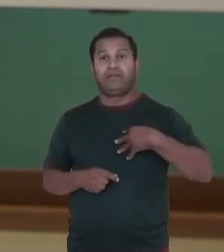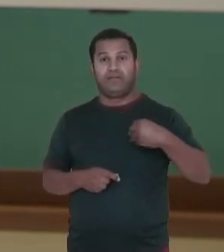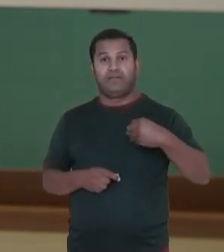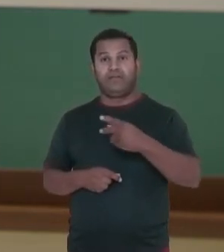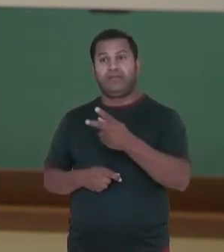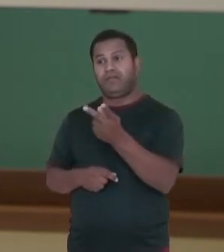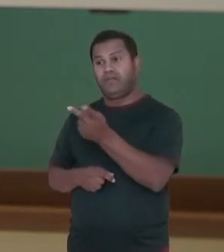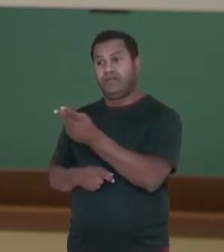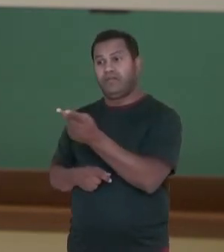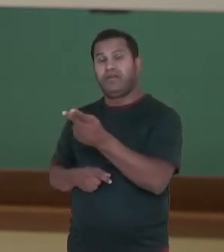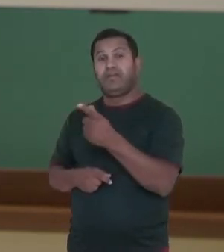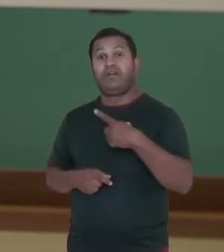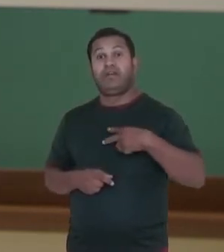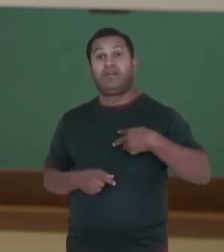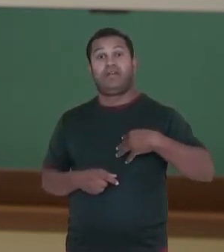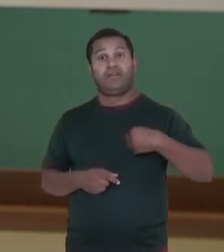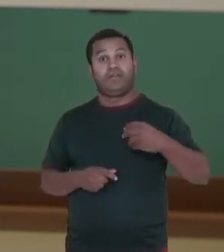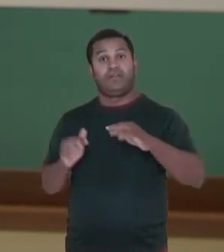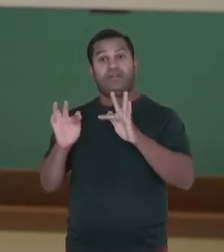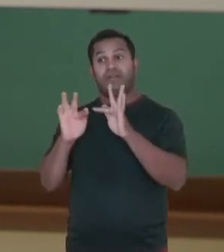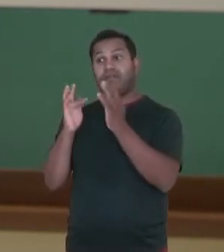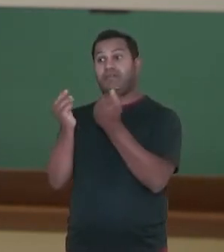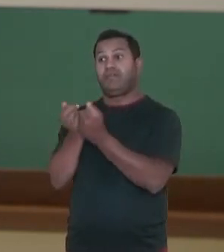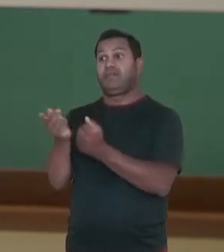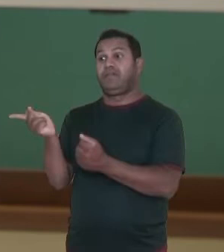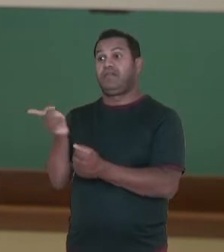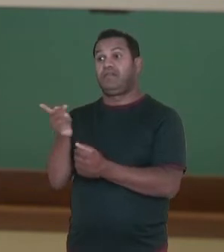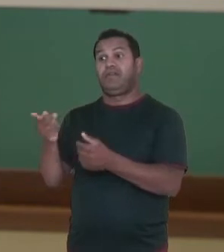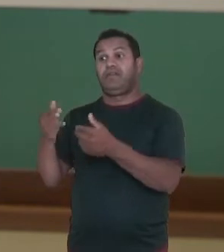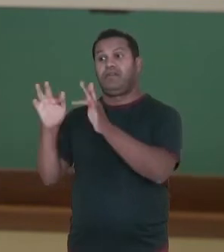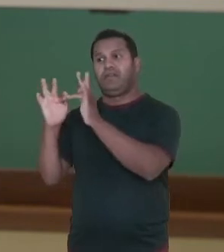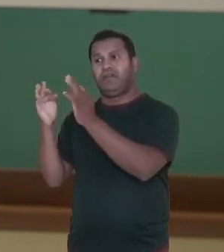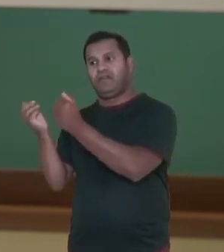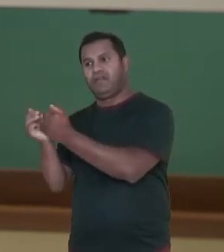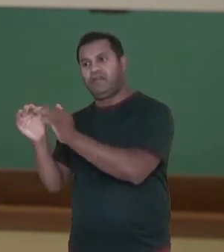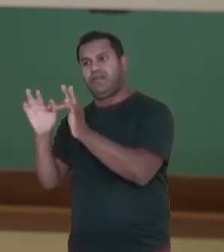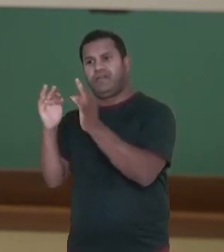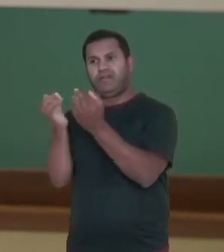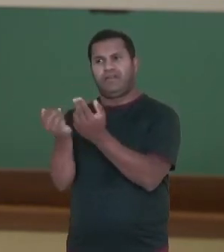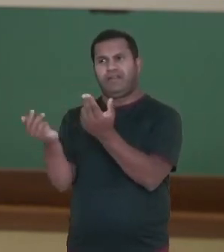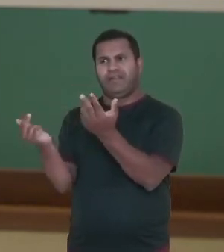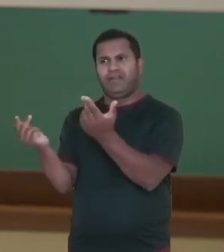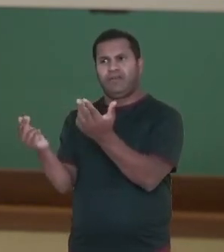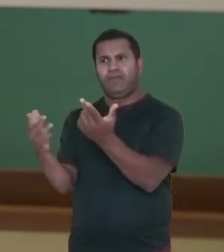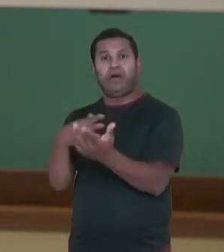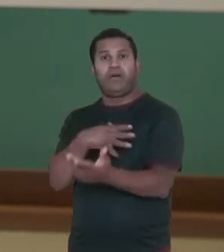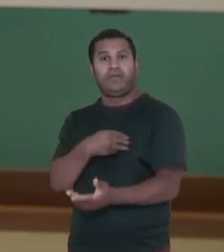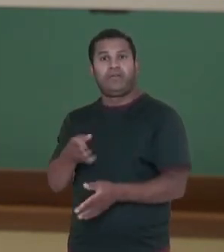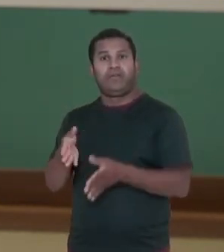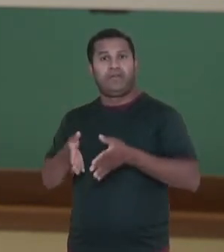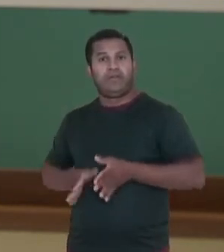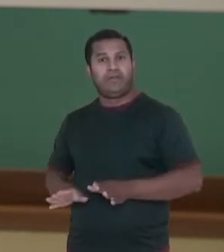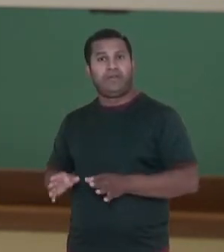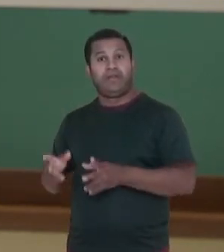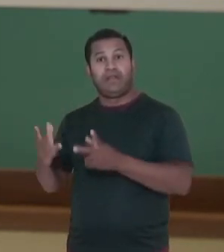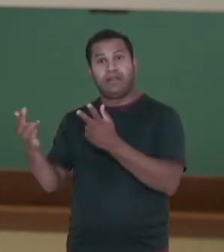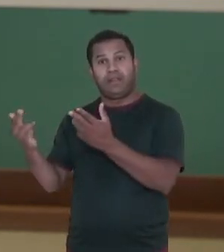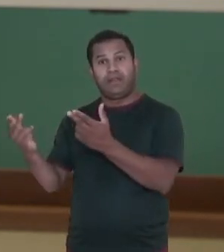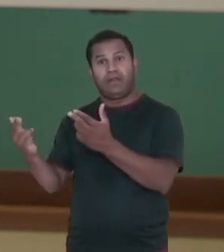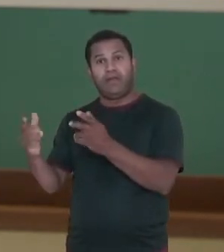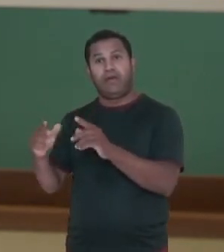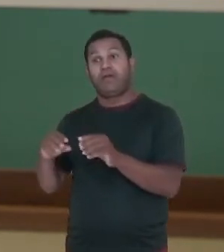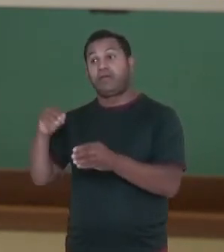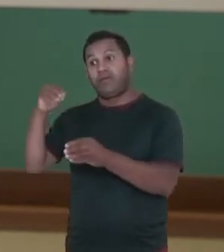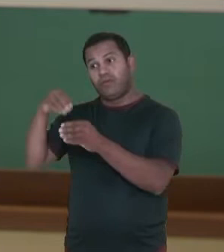sempre parecidos com aquela que tem aquela característica que eu gosto na minha família. Então,